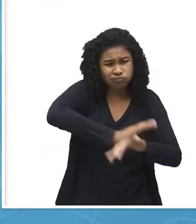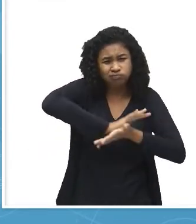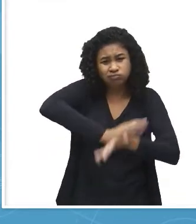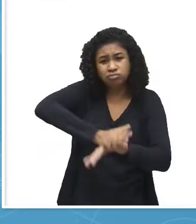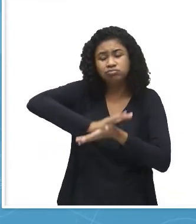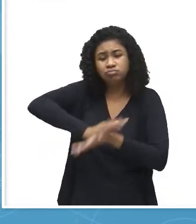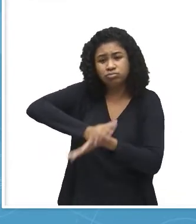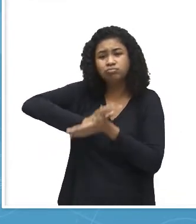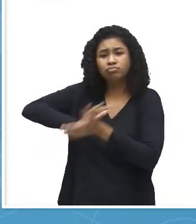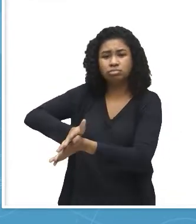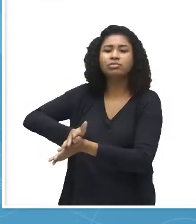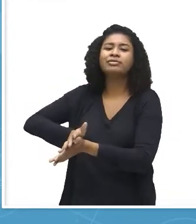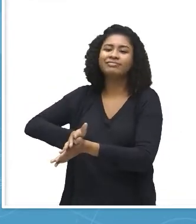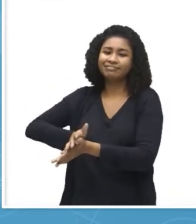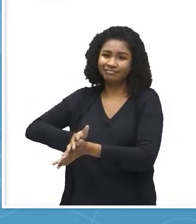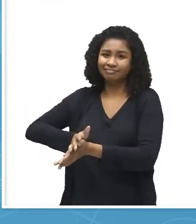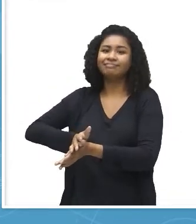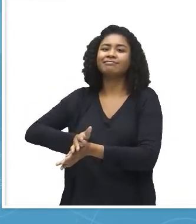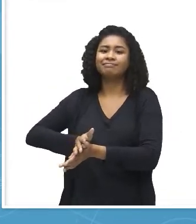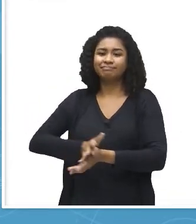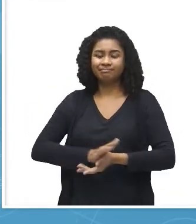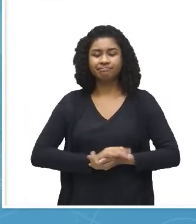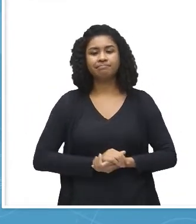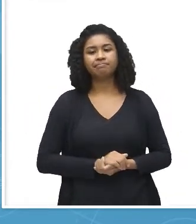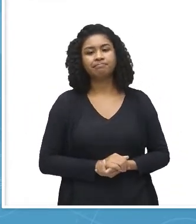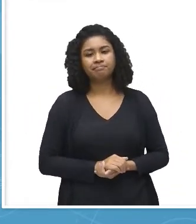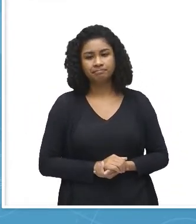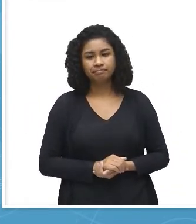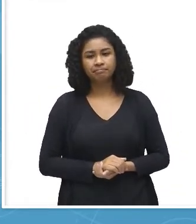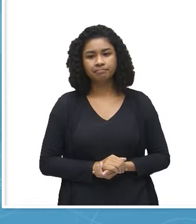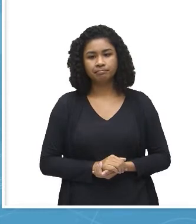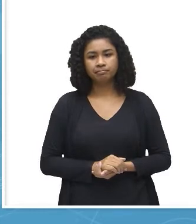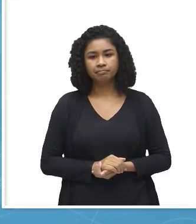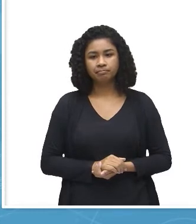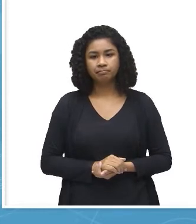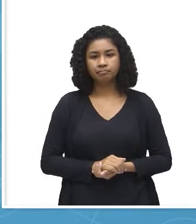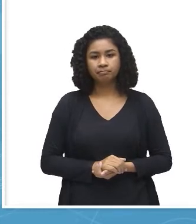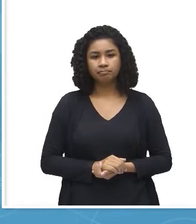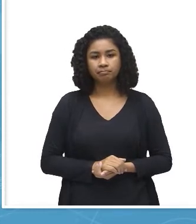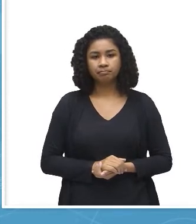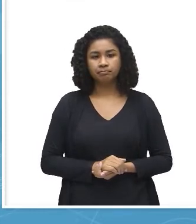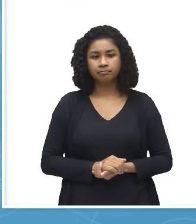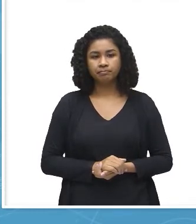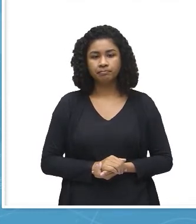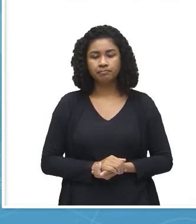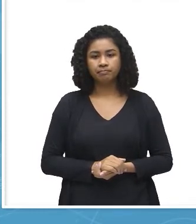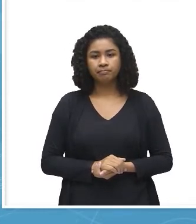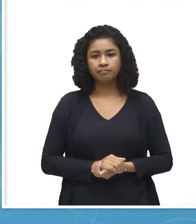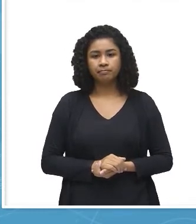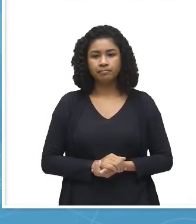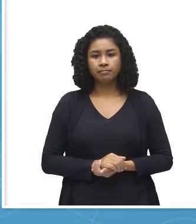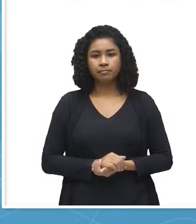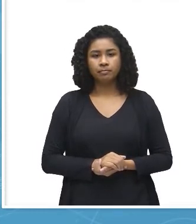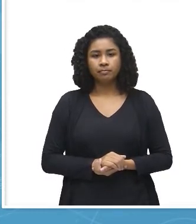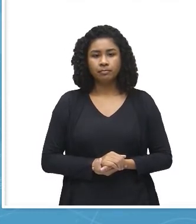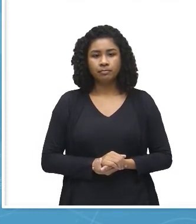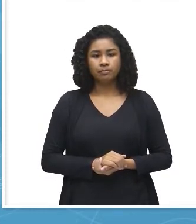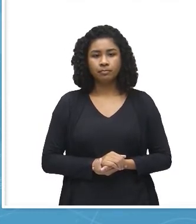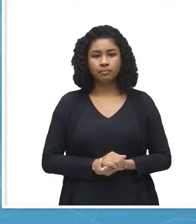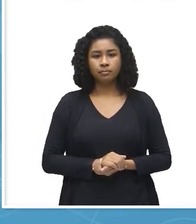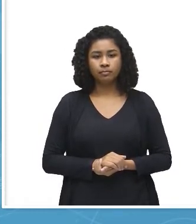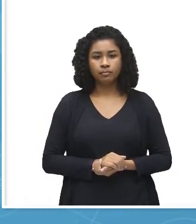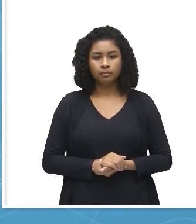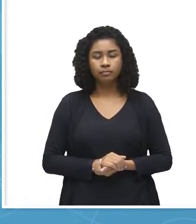elefantes para extrair tão somente as suas presas. Ok, gente? Vamos seguir adiante no texto. A dominação do